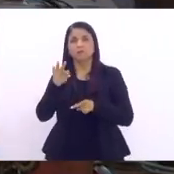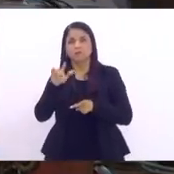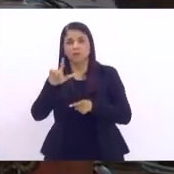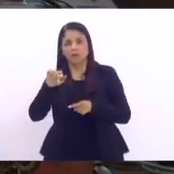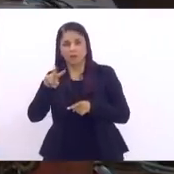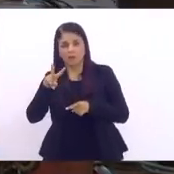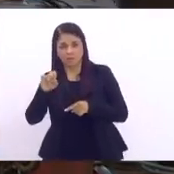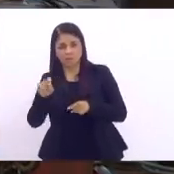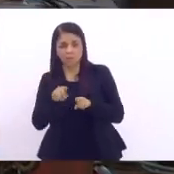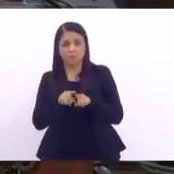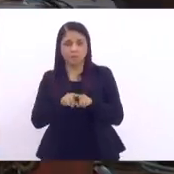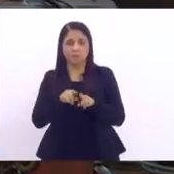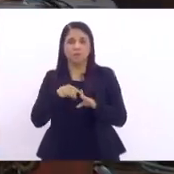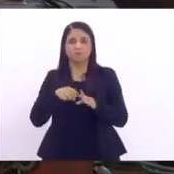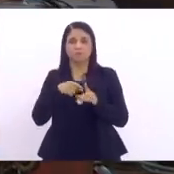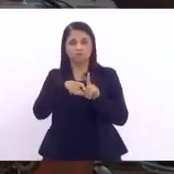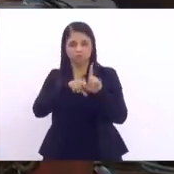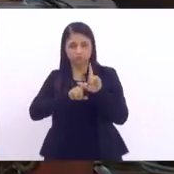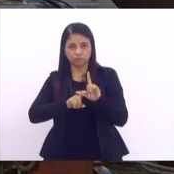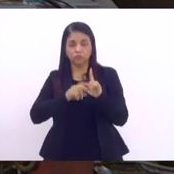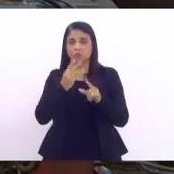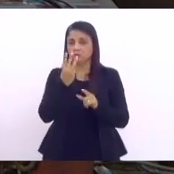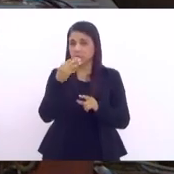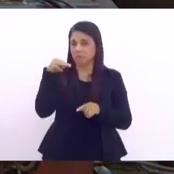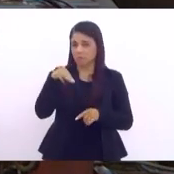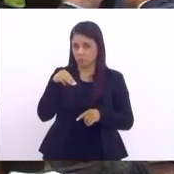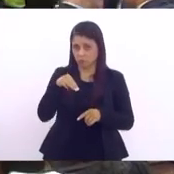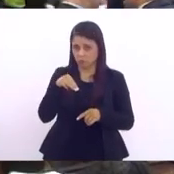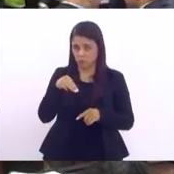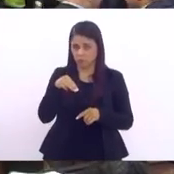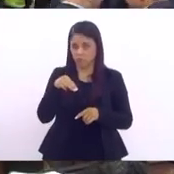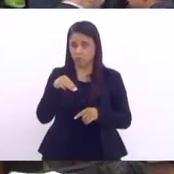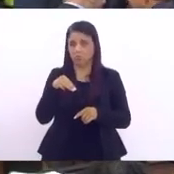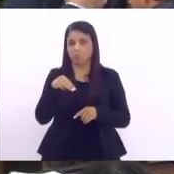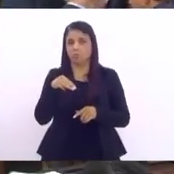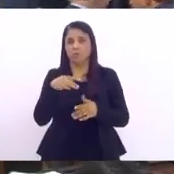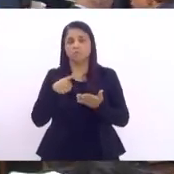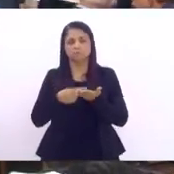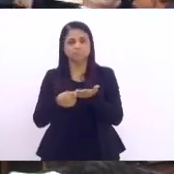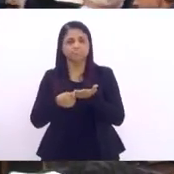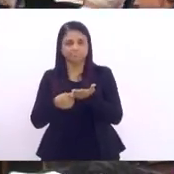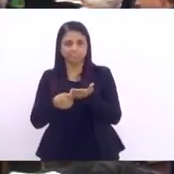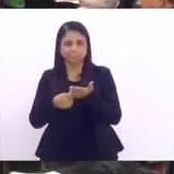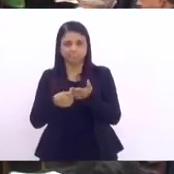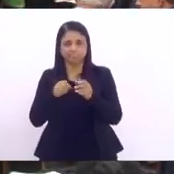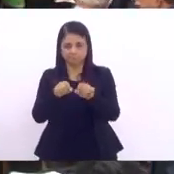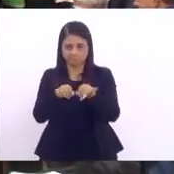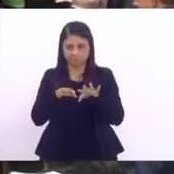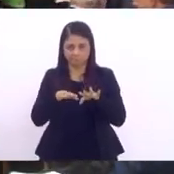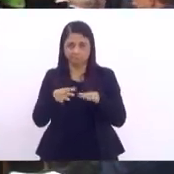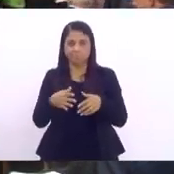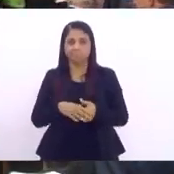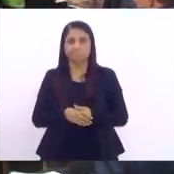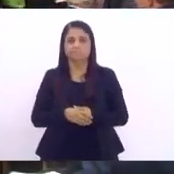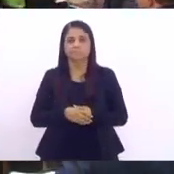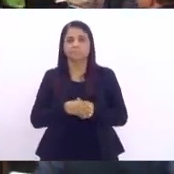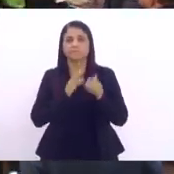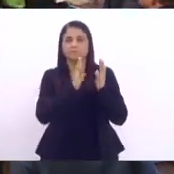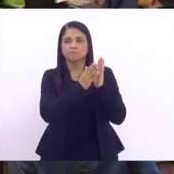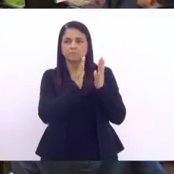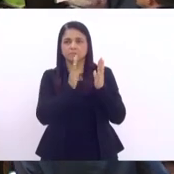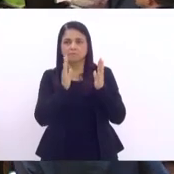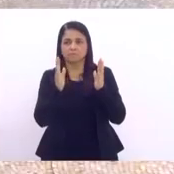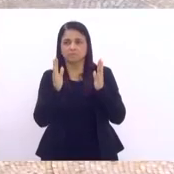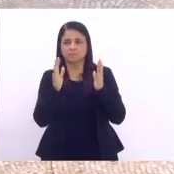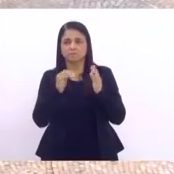suspendendo a sessão por 3 minutos para a gente tentar um acordo aqui em plenário. Estou de ordem, senhor presidente. Deputado Anderson